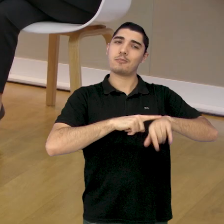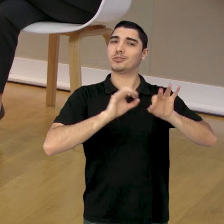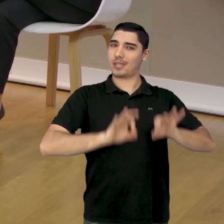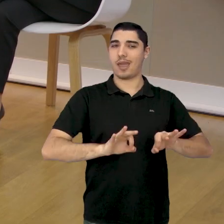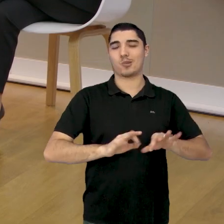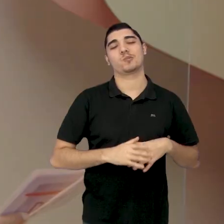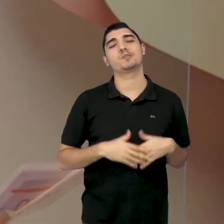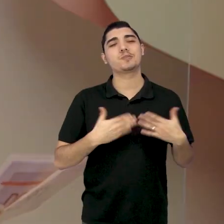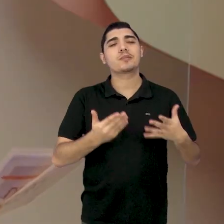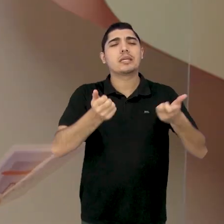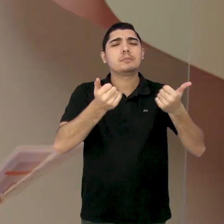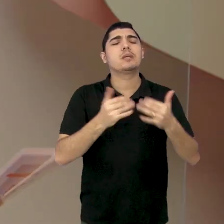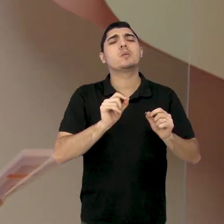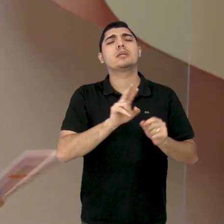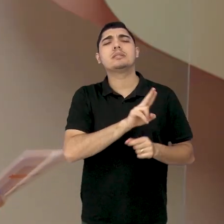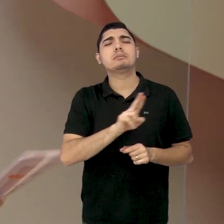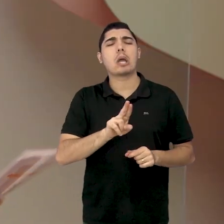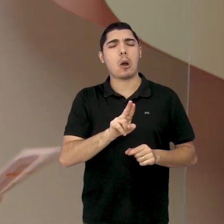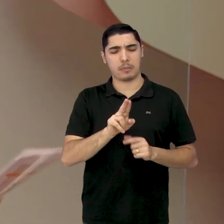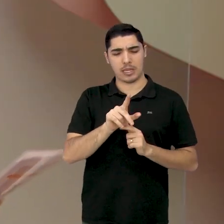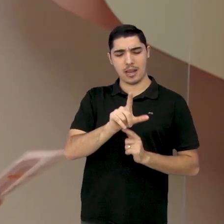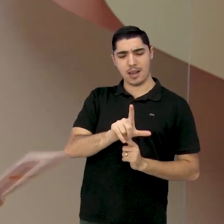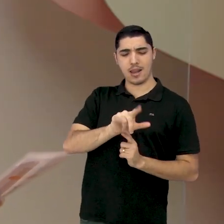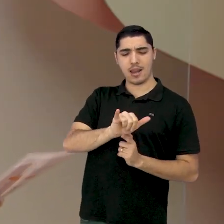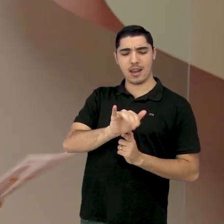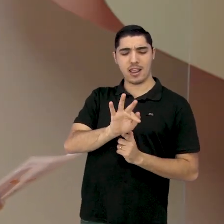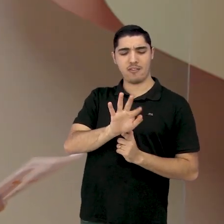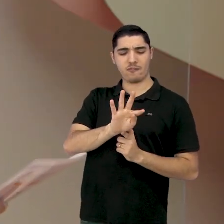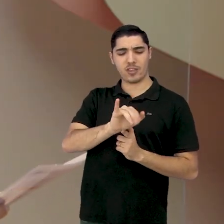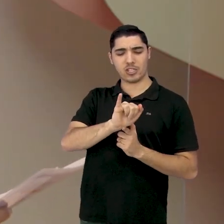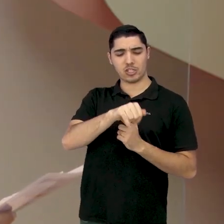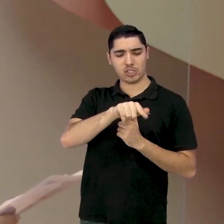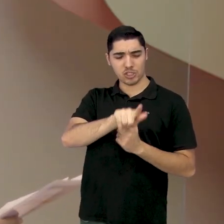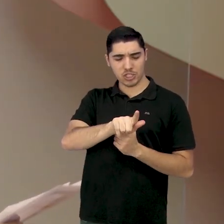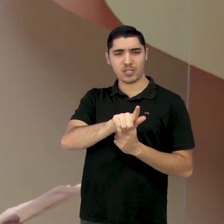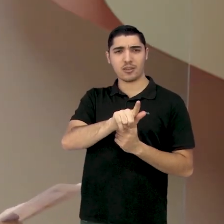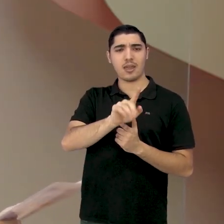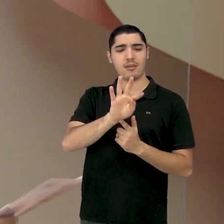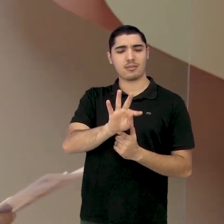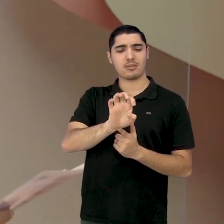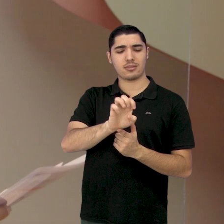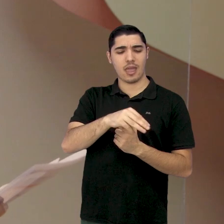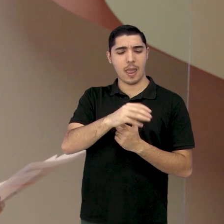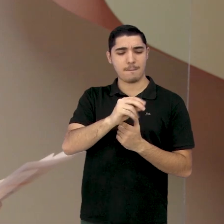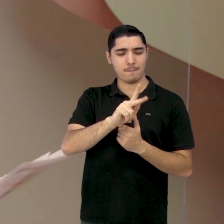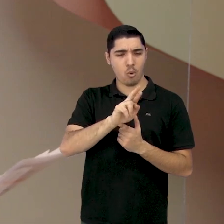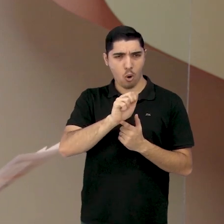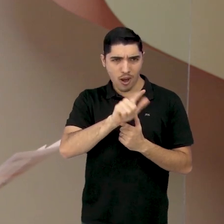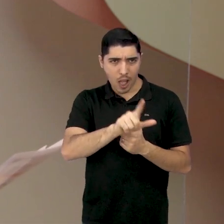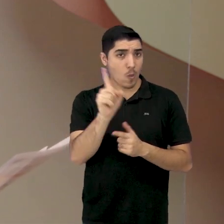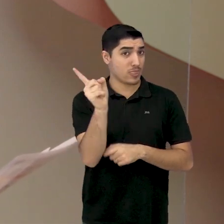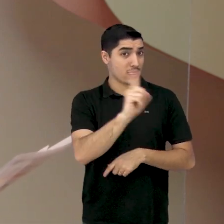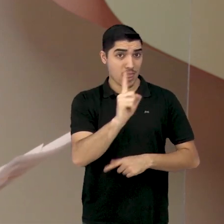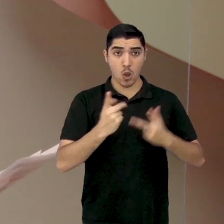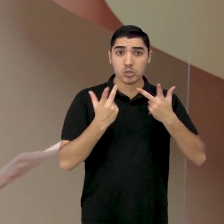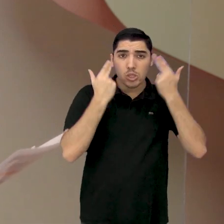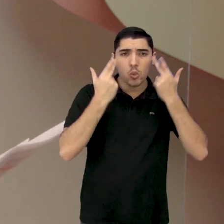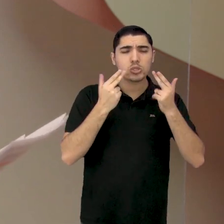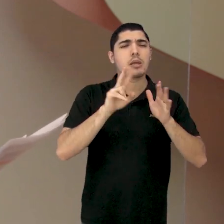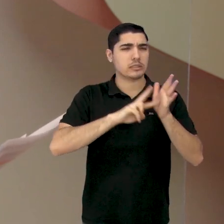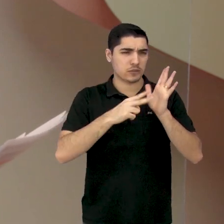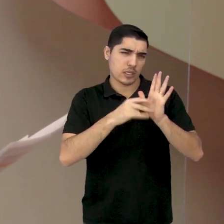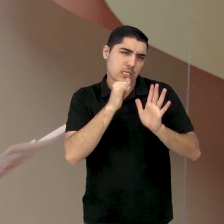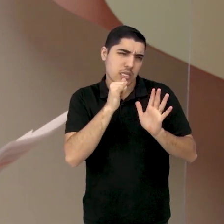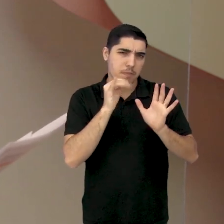né? Exatamente. E explica pra gente o que é o tal do lift temporal não cirúrgico. Então, é um procedimento estético que a gente consegue dar